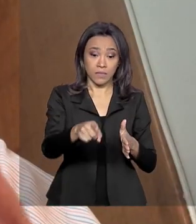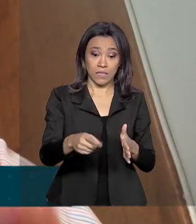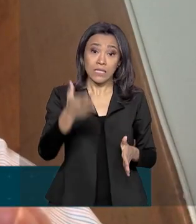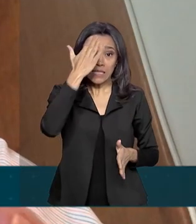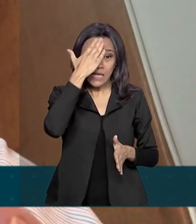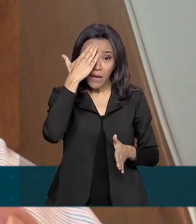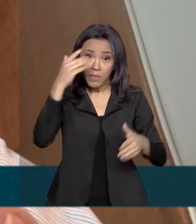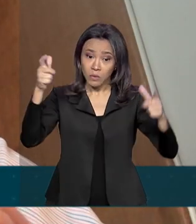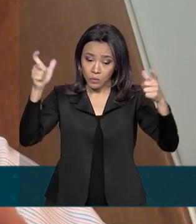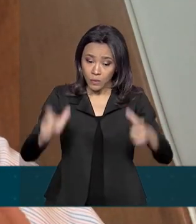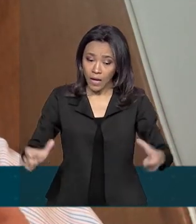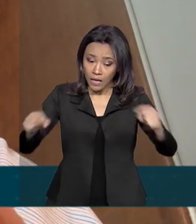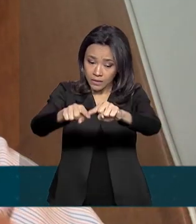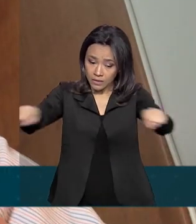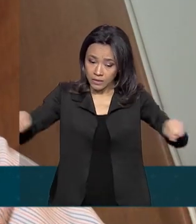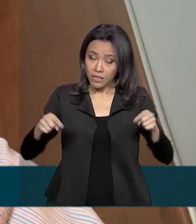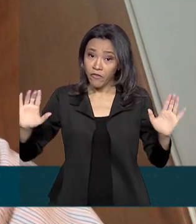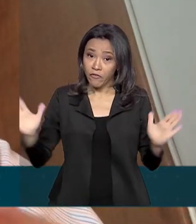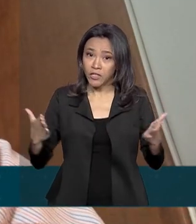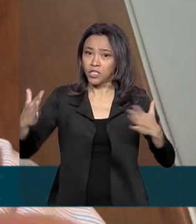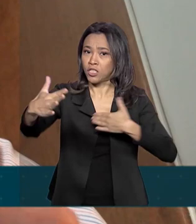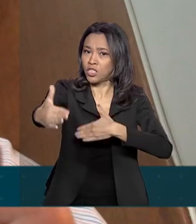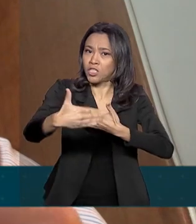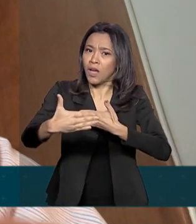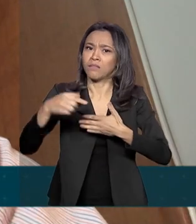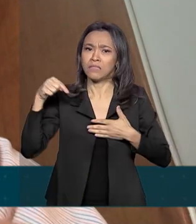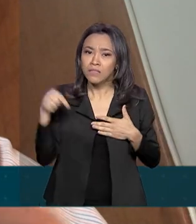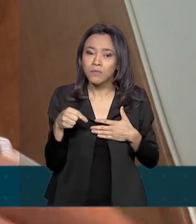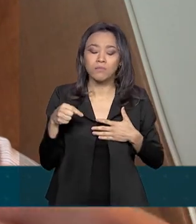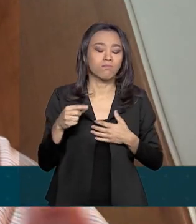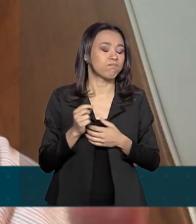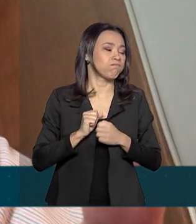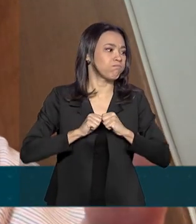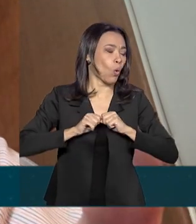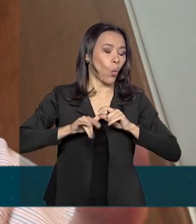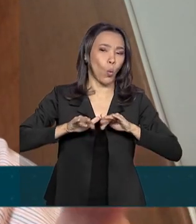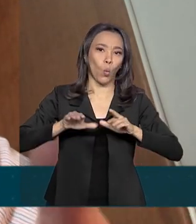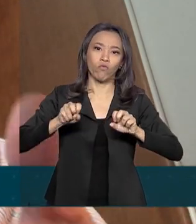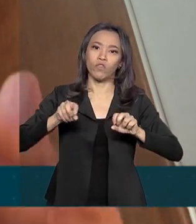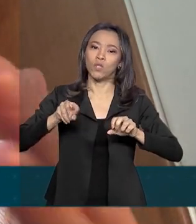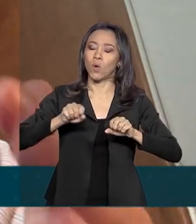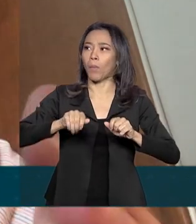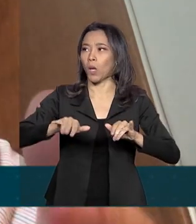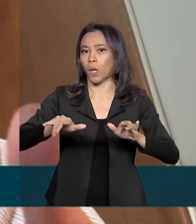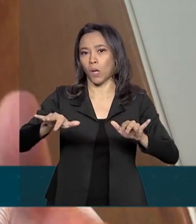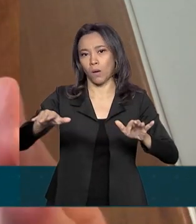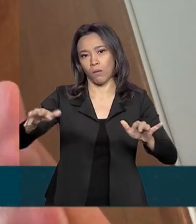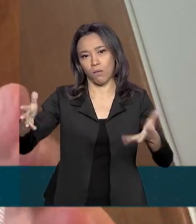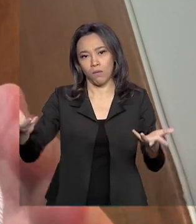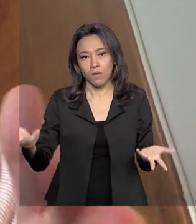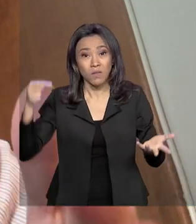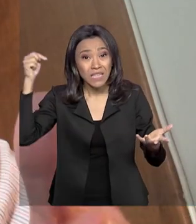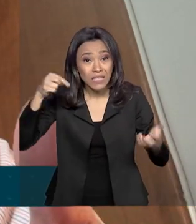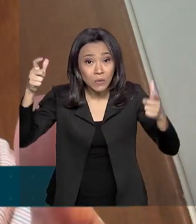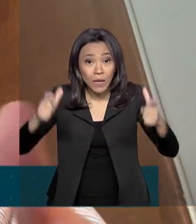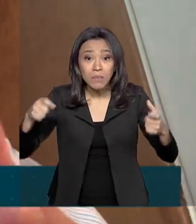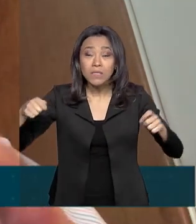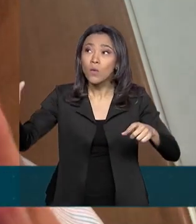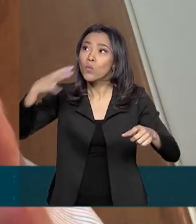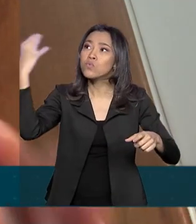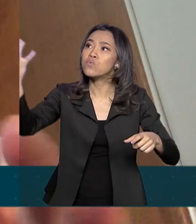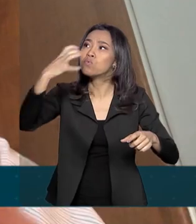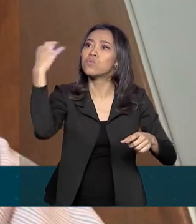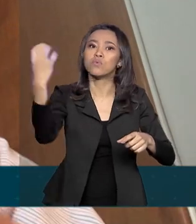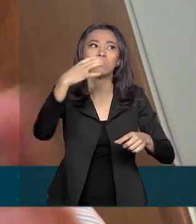ambientes fechados, a possibilidade de transmissão aumenta e muito. Então, esses ambientes têm que ser ventilados,